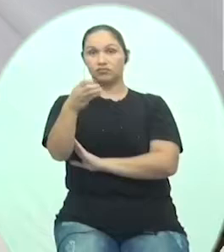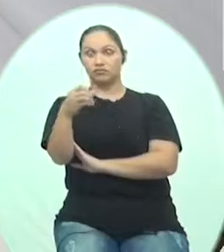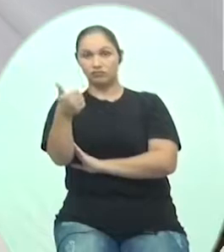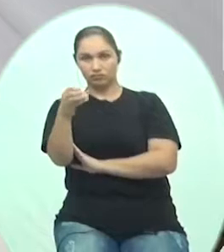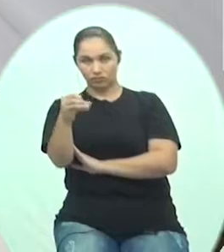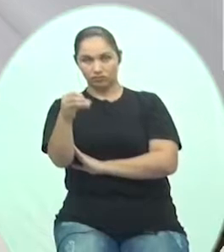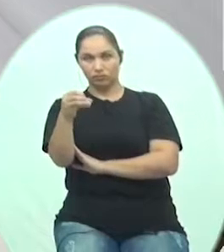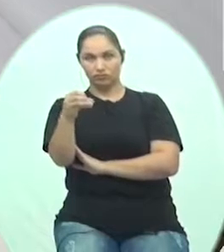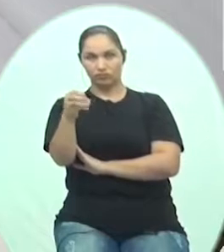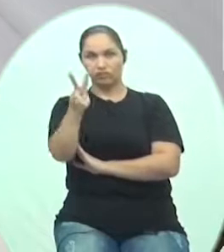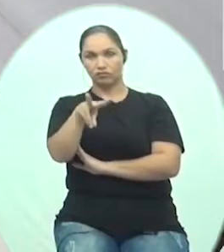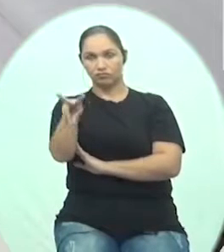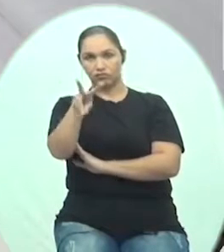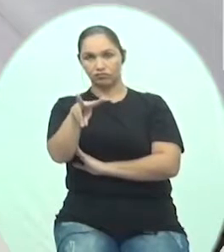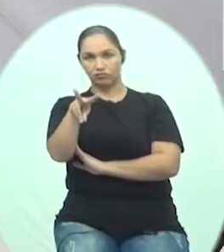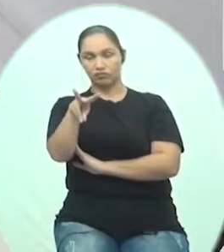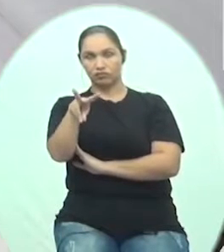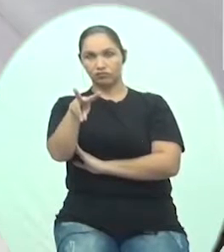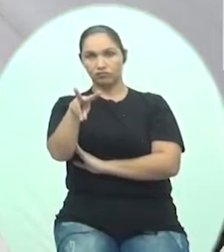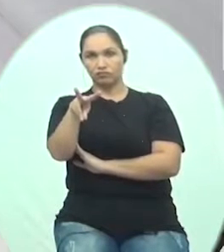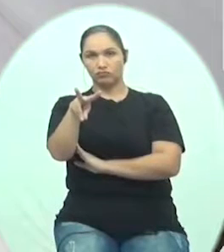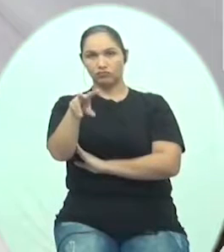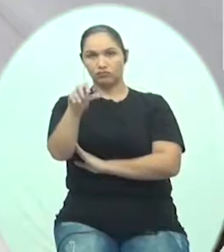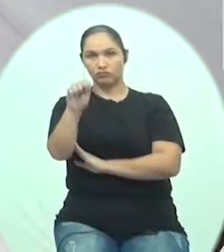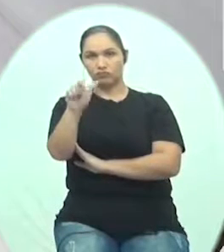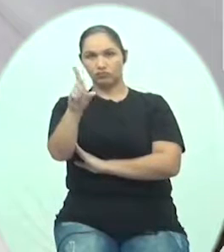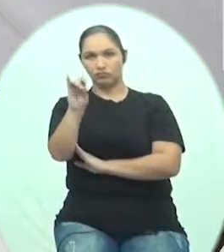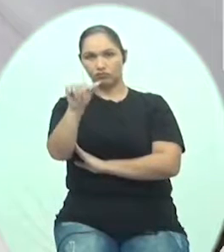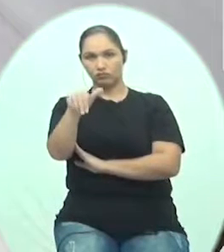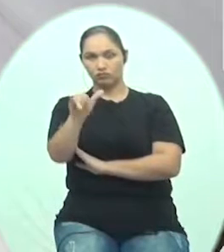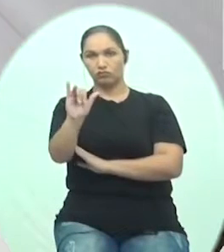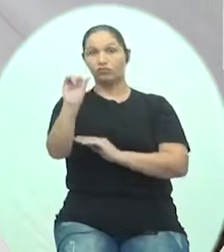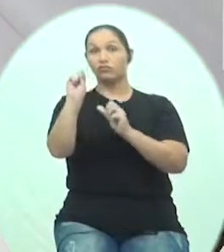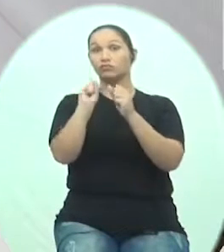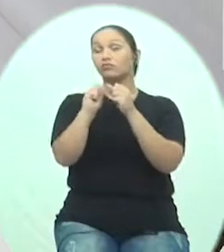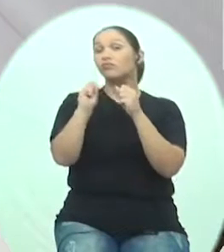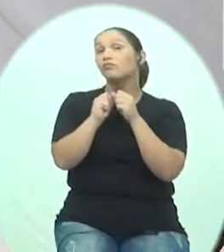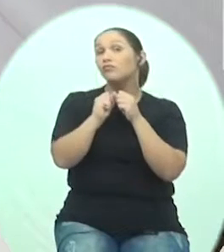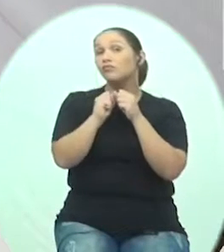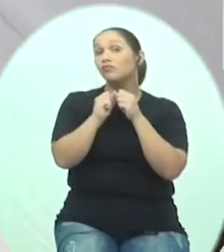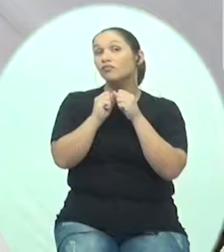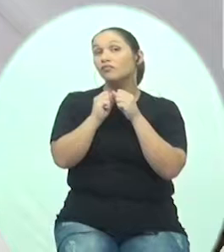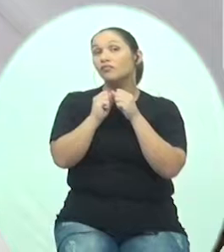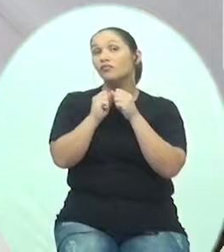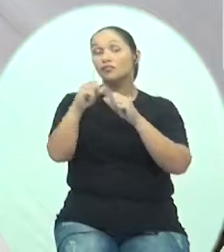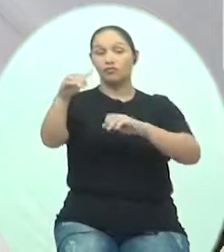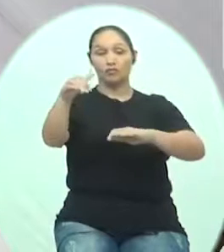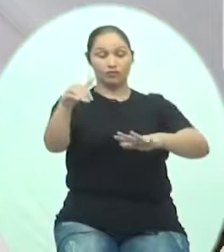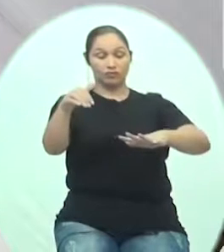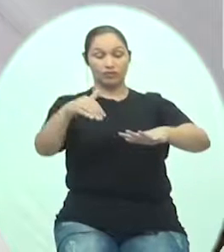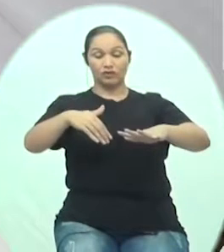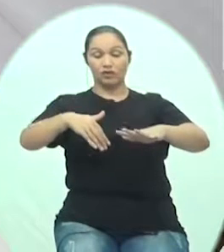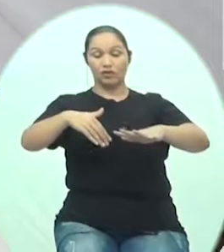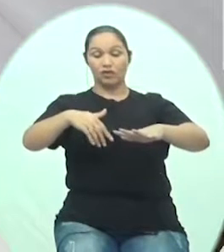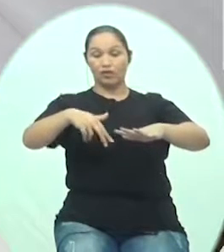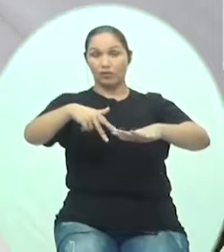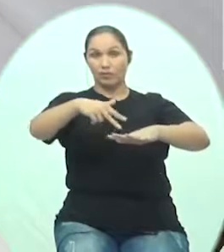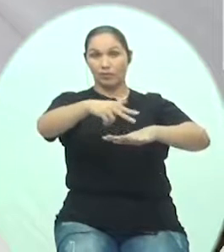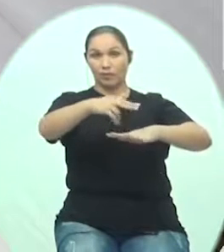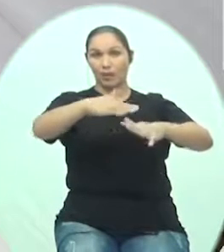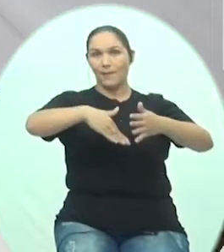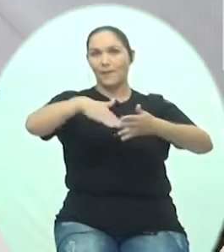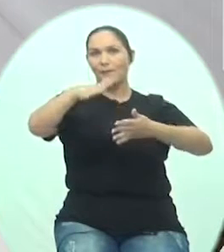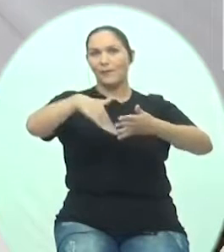010/2020 autor Vereador aldinei João potque assunto pintura da faixa de pedestre na rua